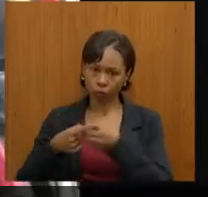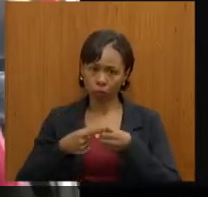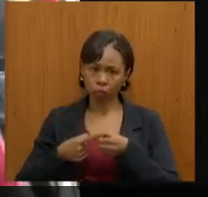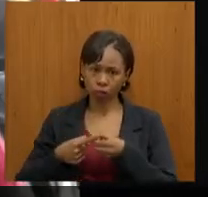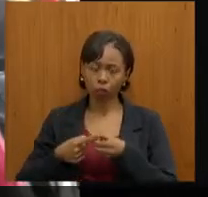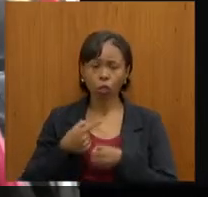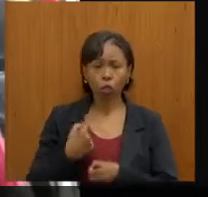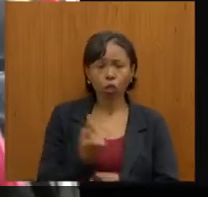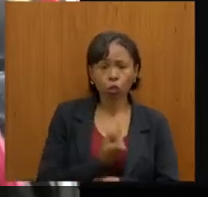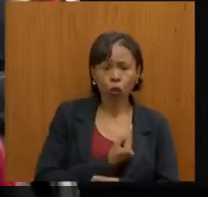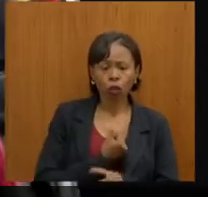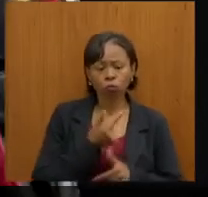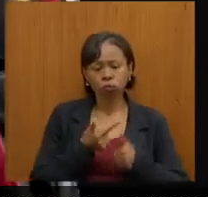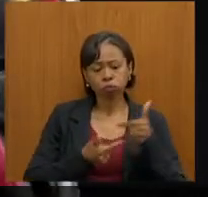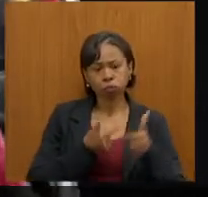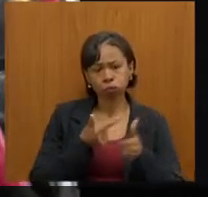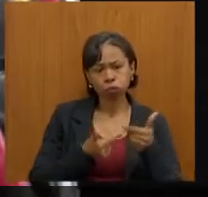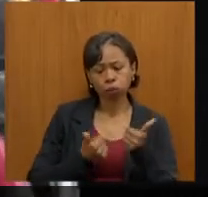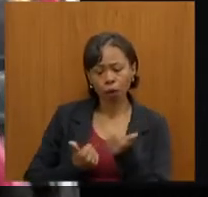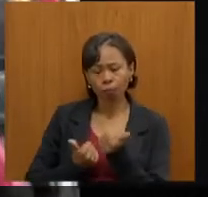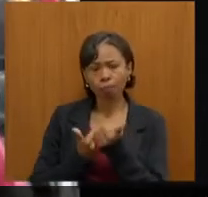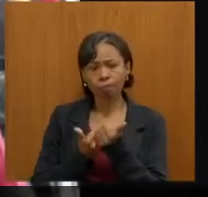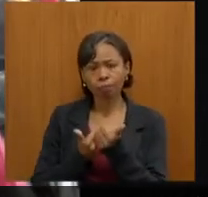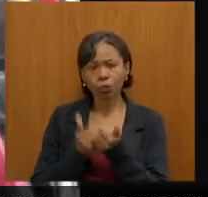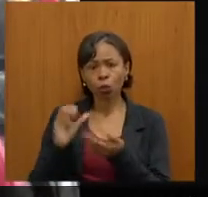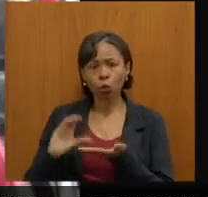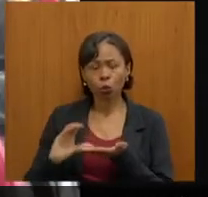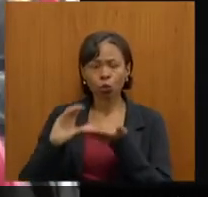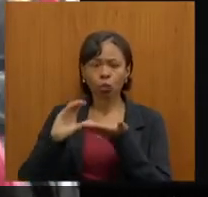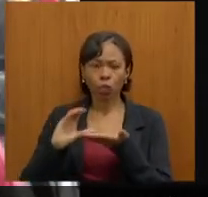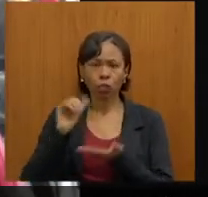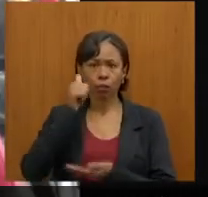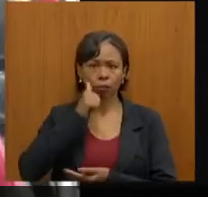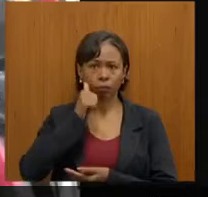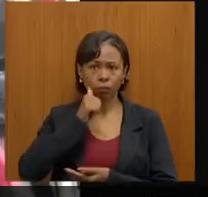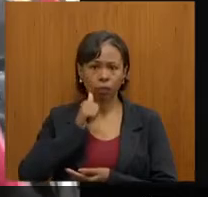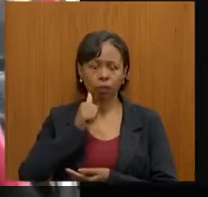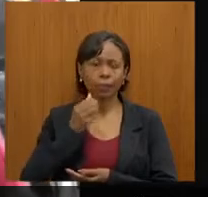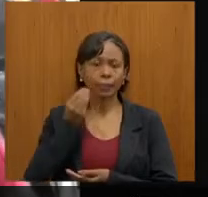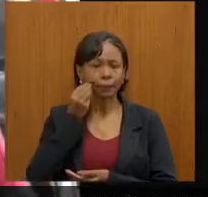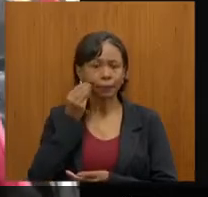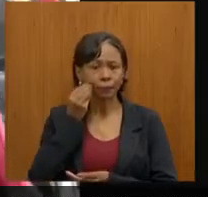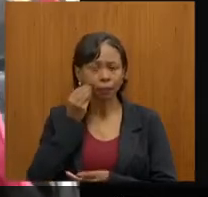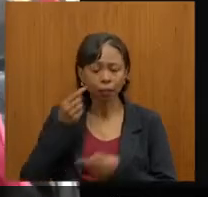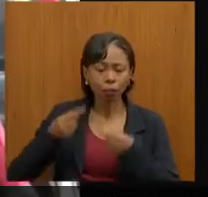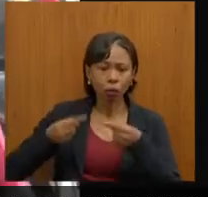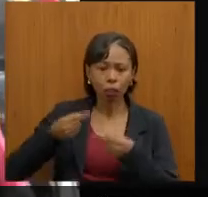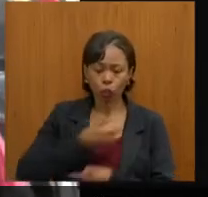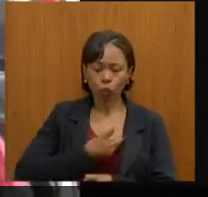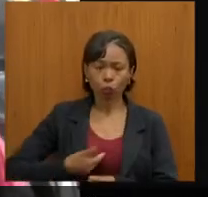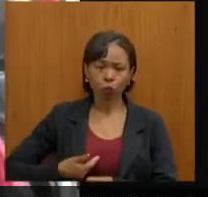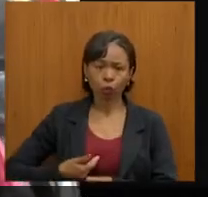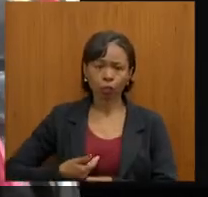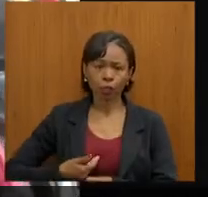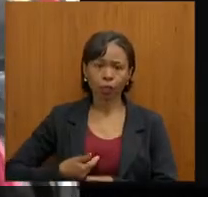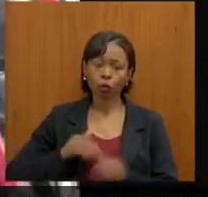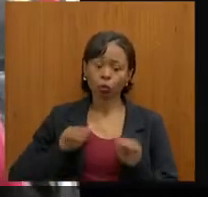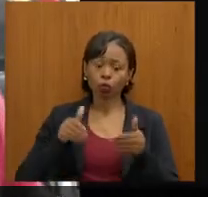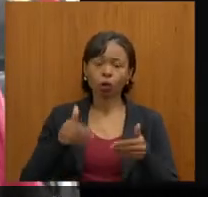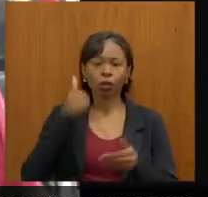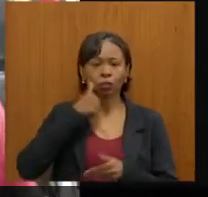procura buscar essa atividade das políticas públicas para as mulheres aqui na região ainda é um